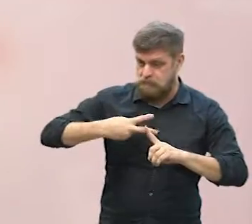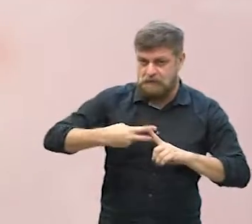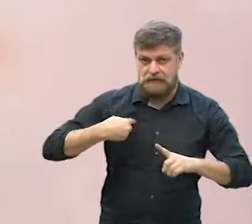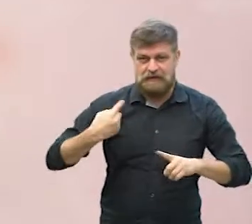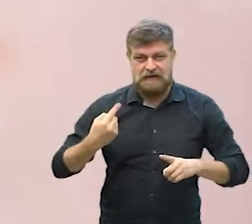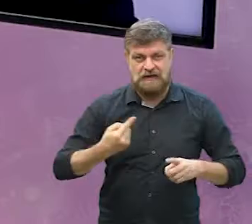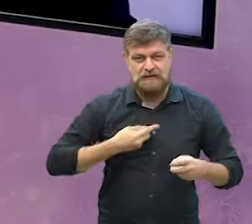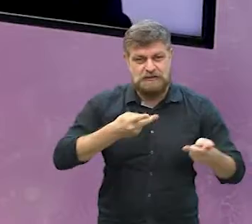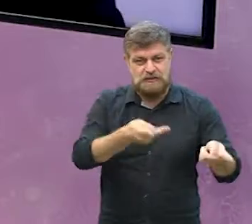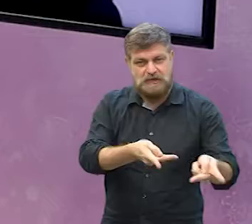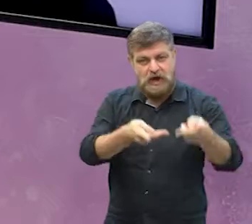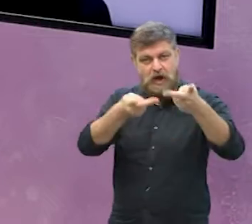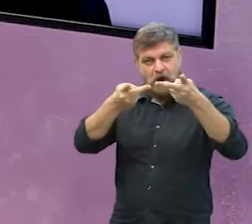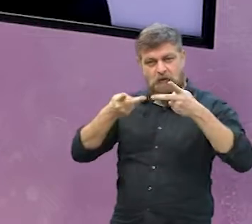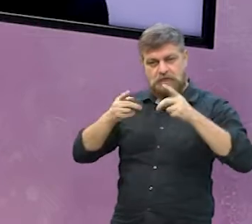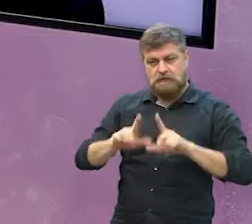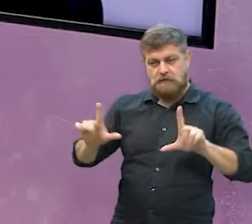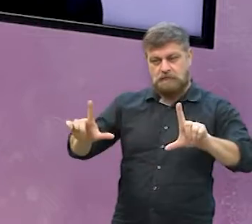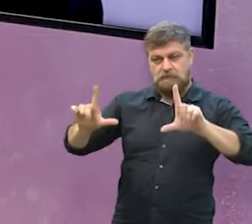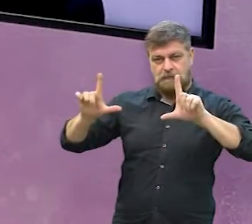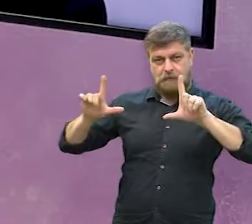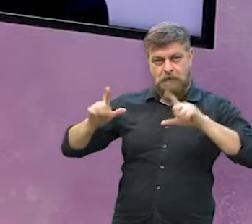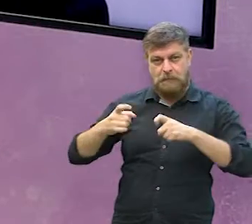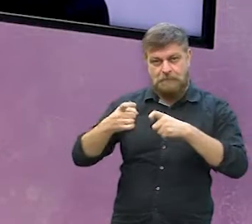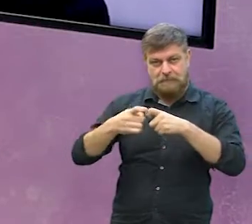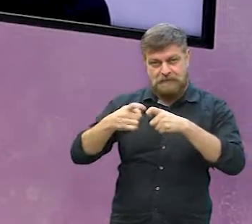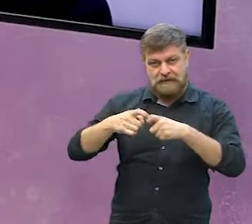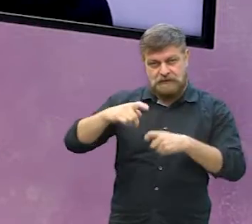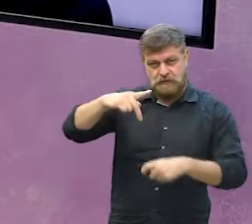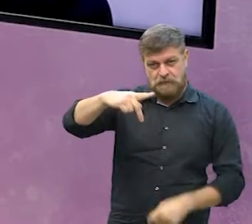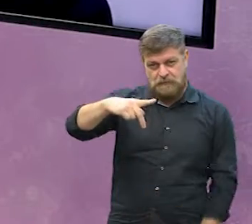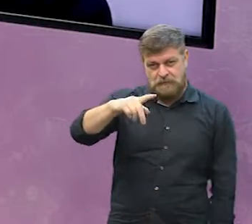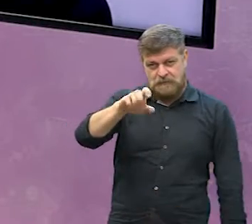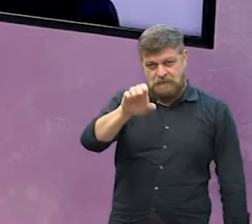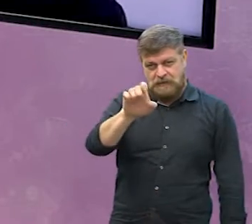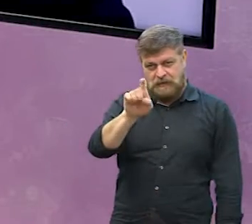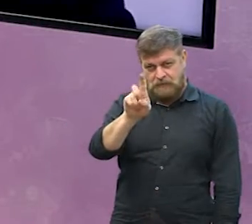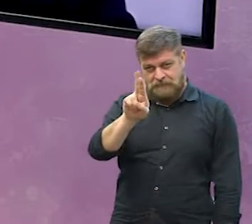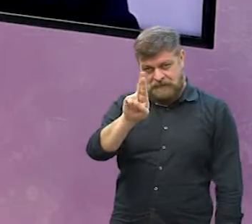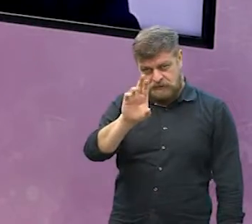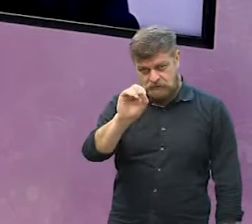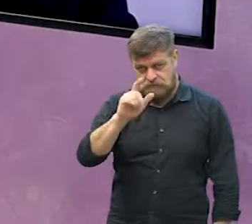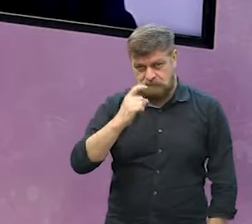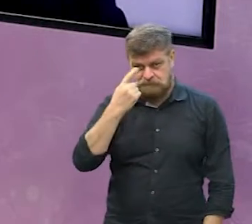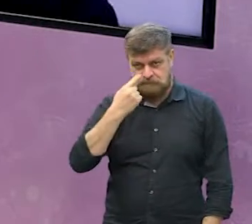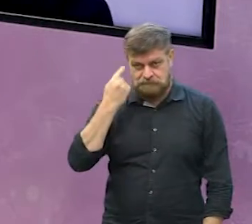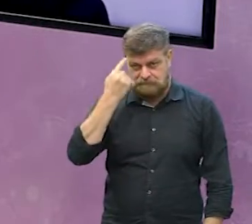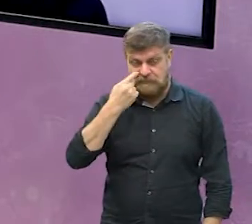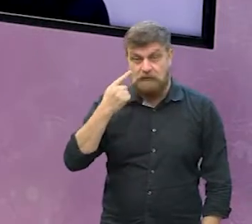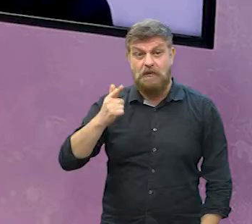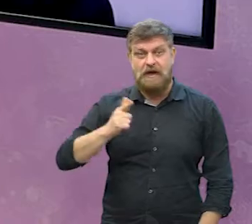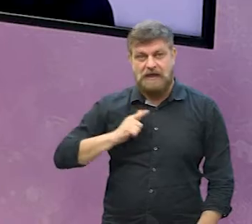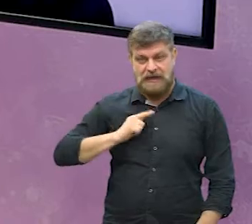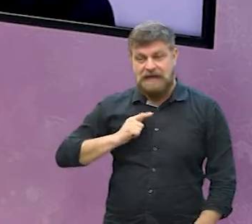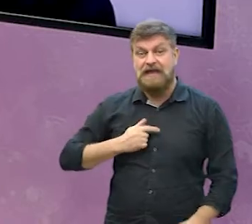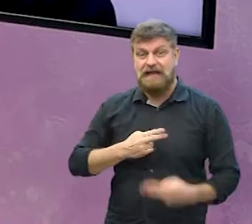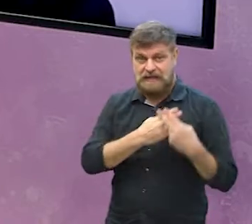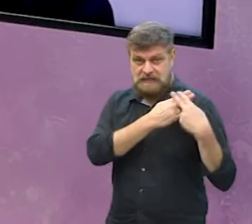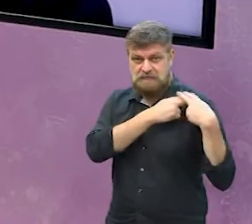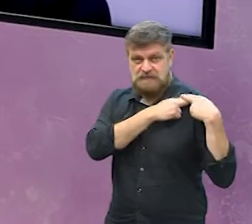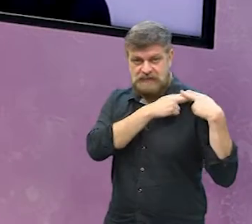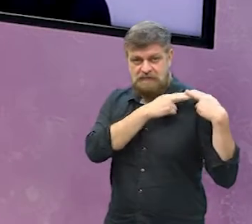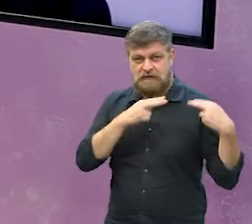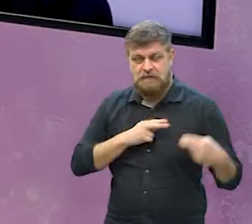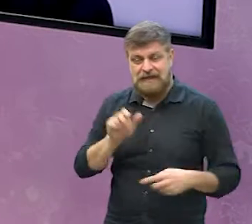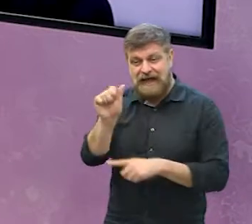gente convidou o Dr. Pedro Giavina Bianchi, ele que também é coordenador do Departamento Científico de Asma